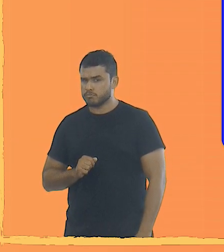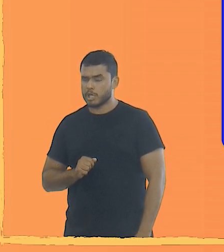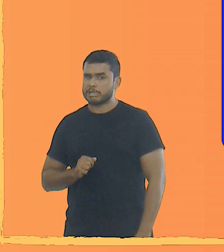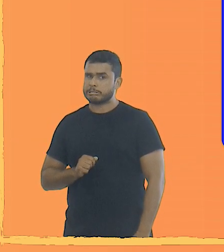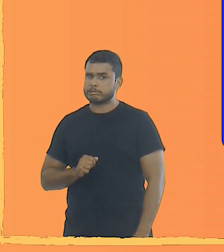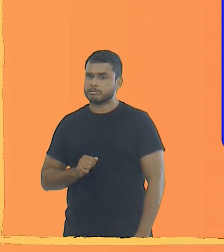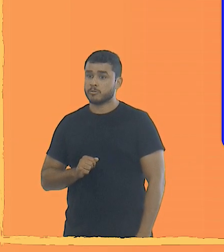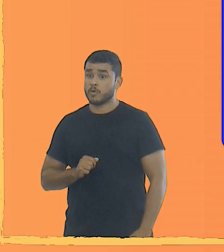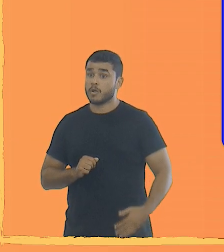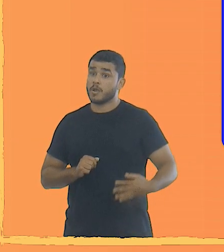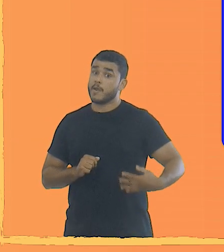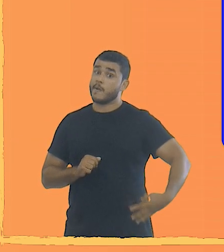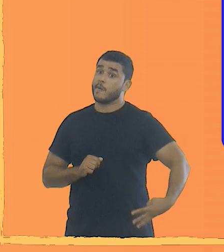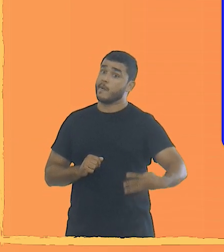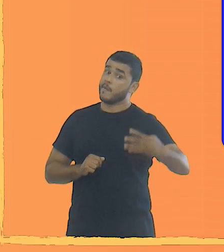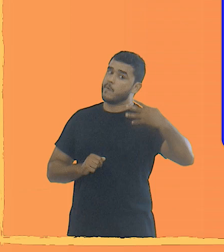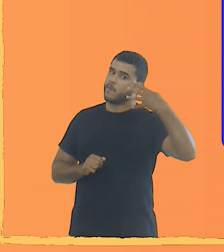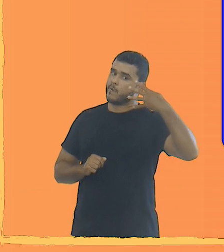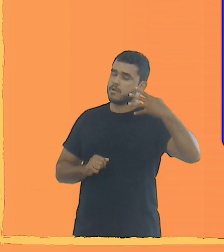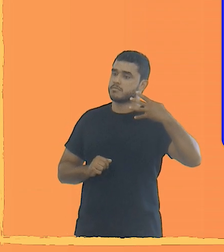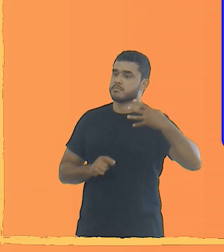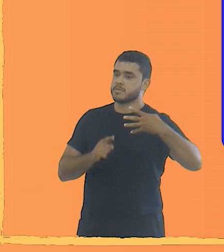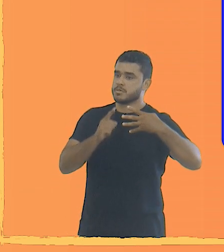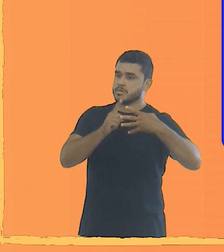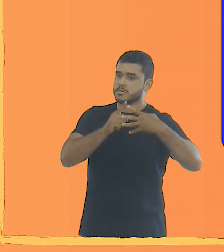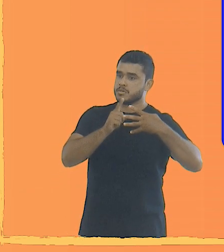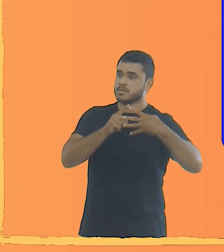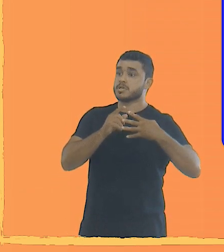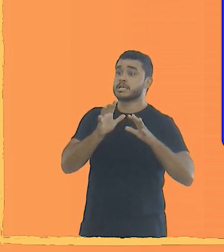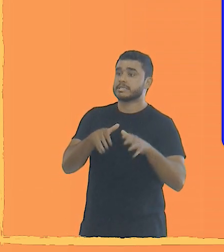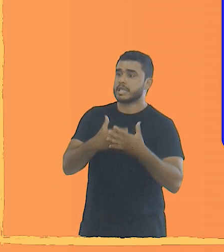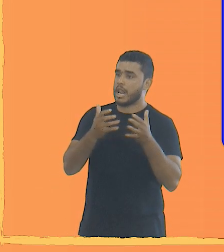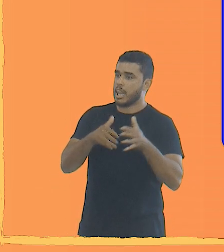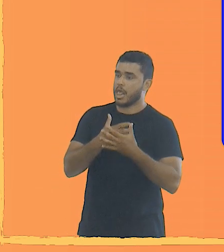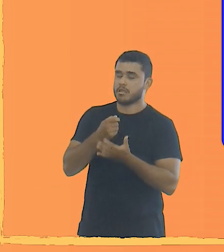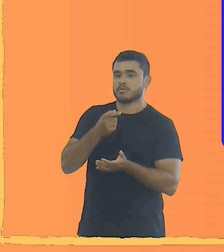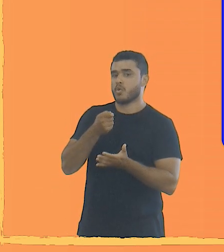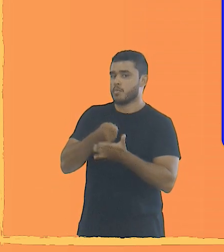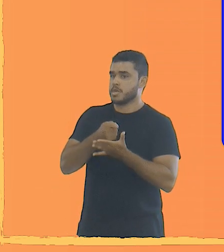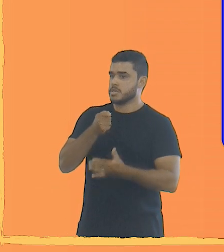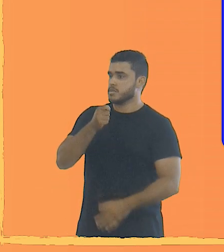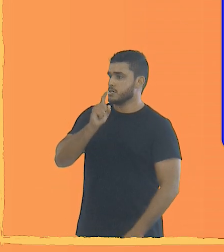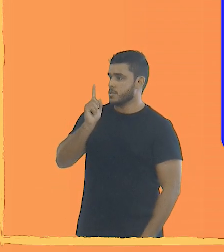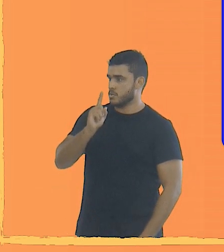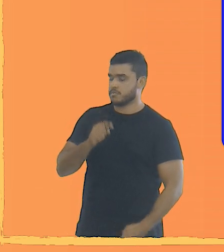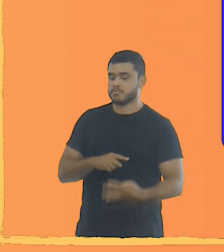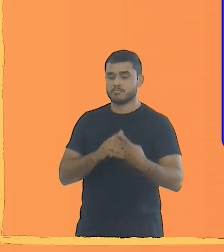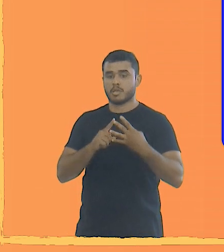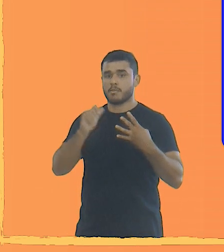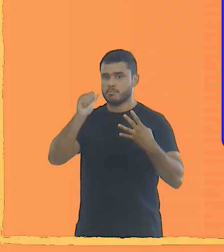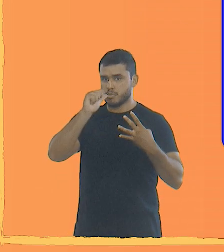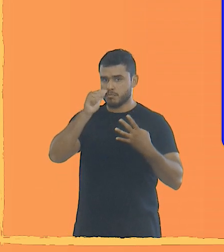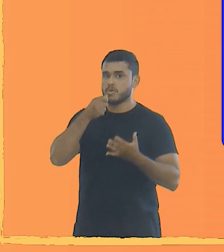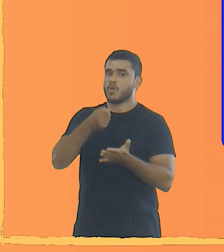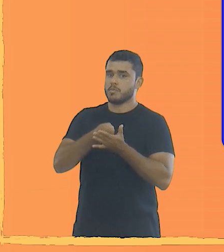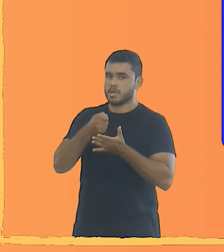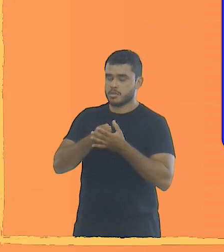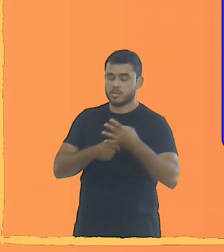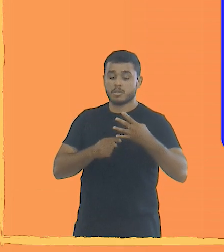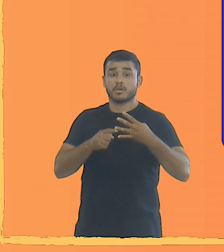questão diz que salada é opcional, bebida é obrigatório, prato quente é obrigatório